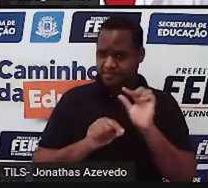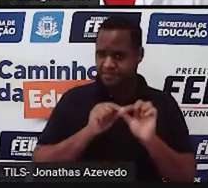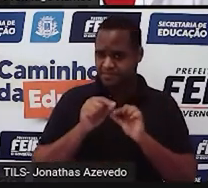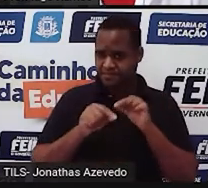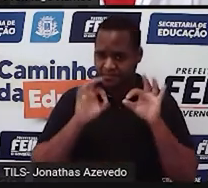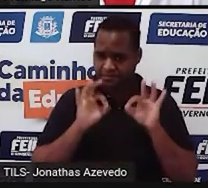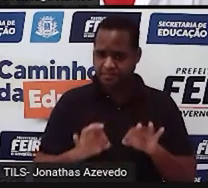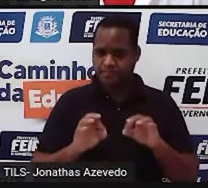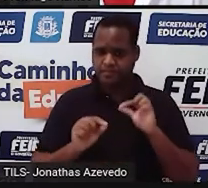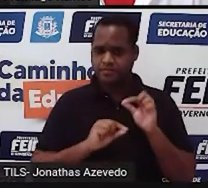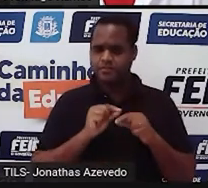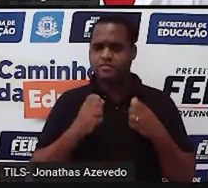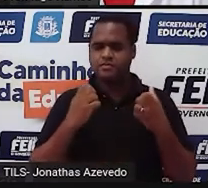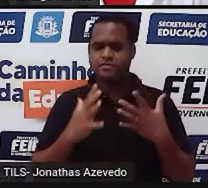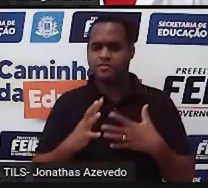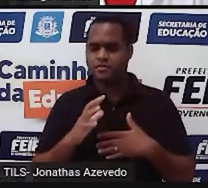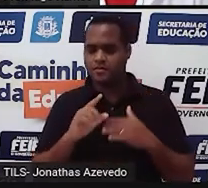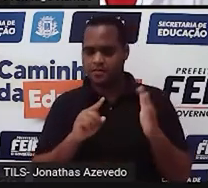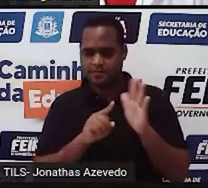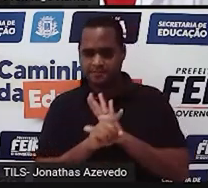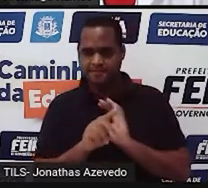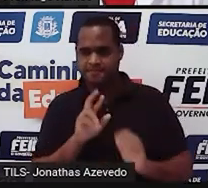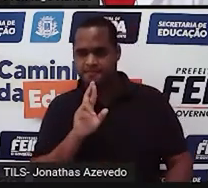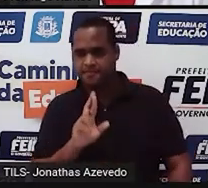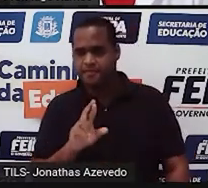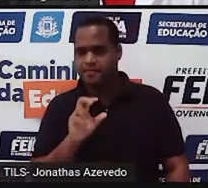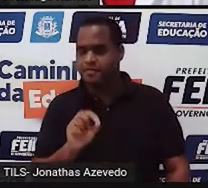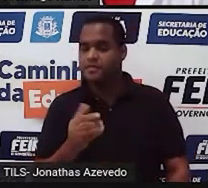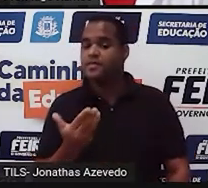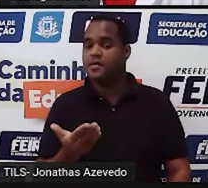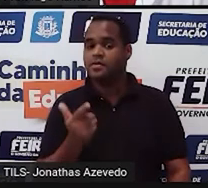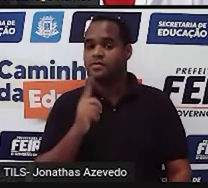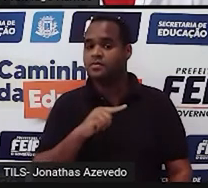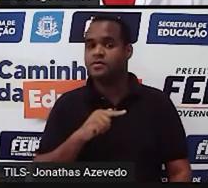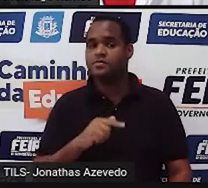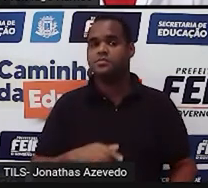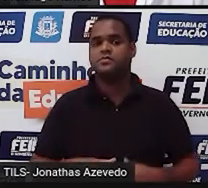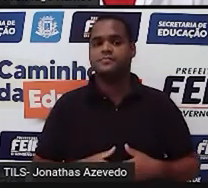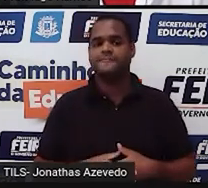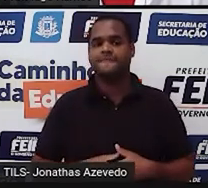correta para a resposta que foi dada